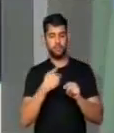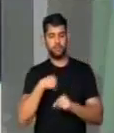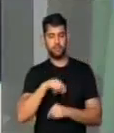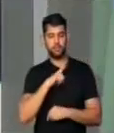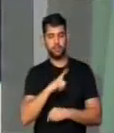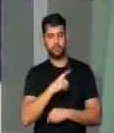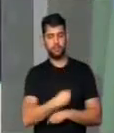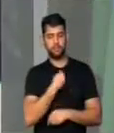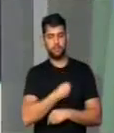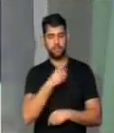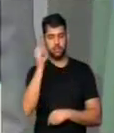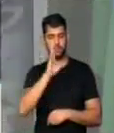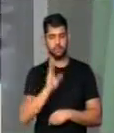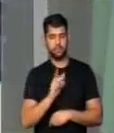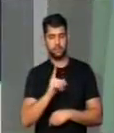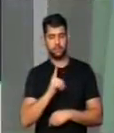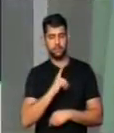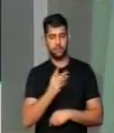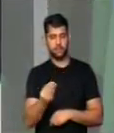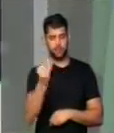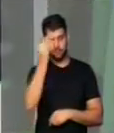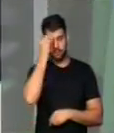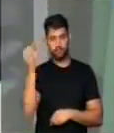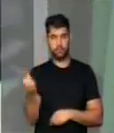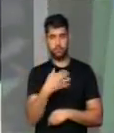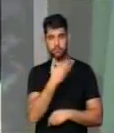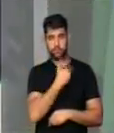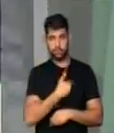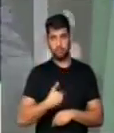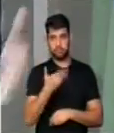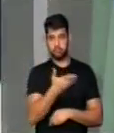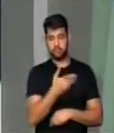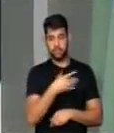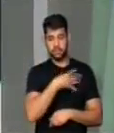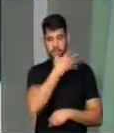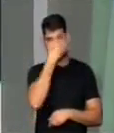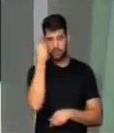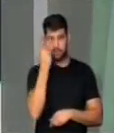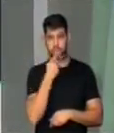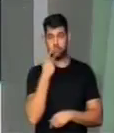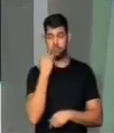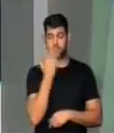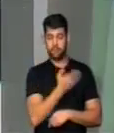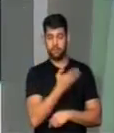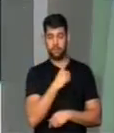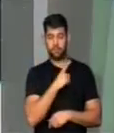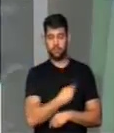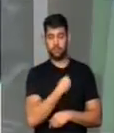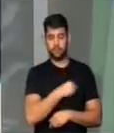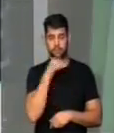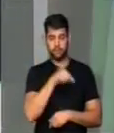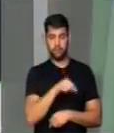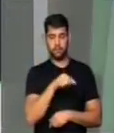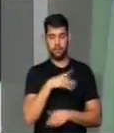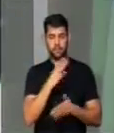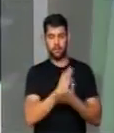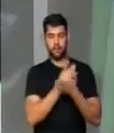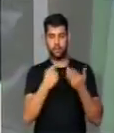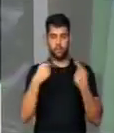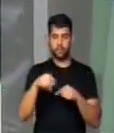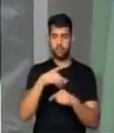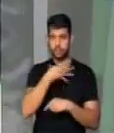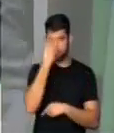nós estamos vivendo no Brasil é culpa do atual governo. Esqueceu de dizer aqui a